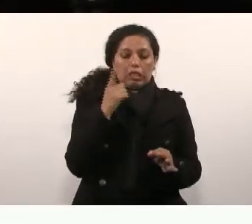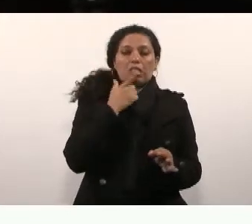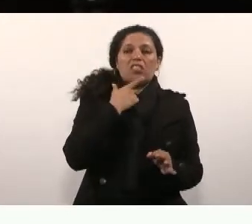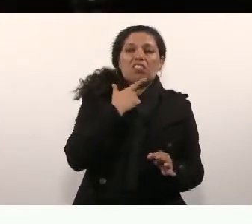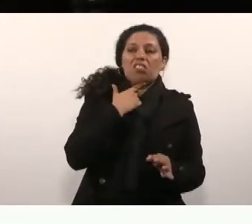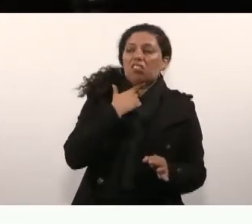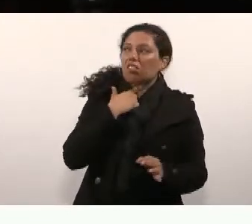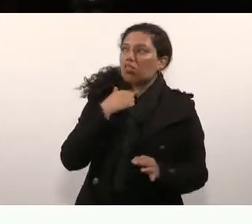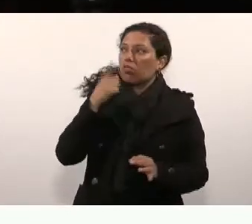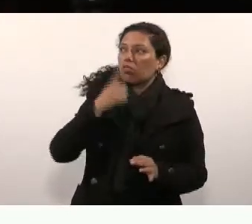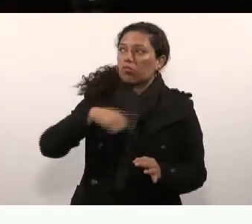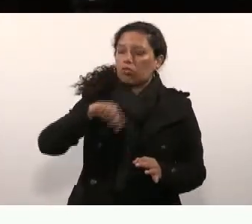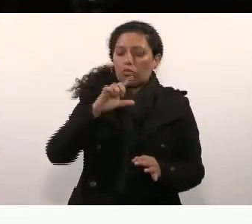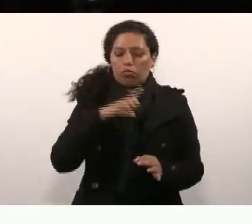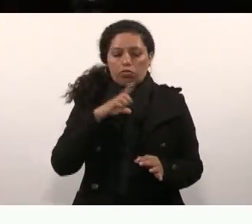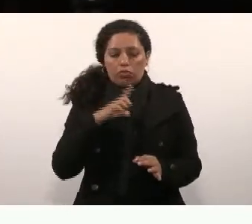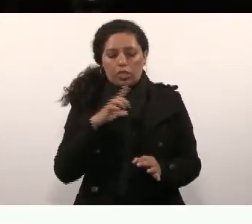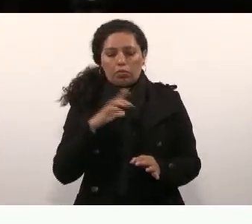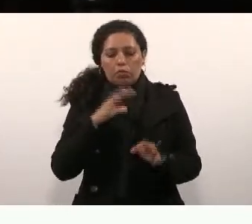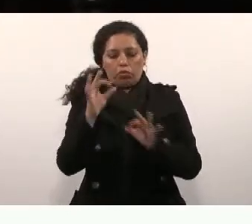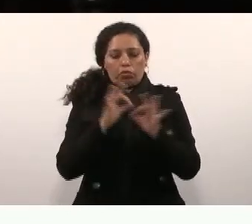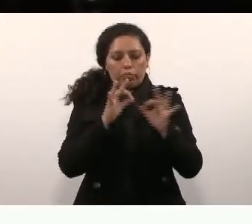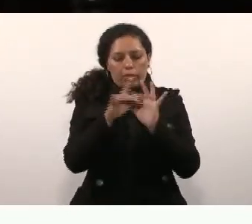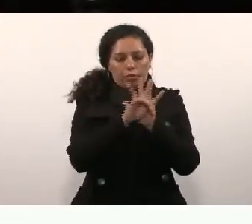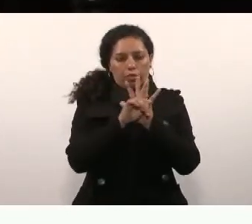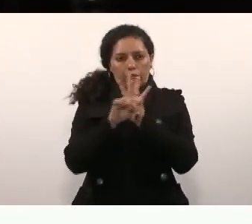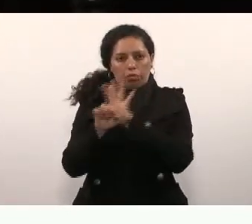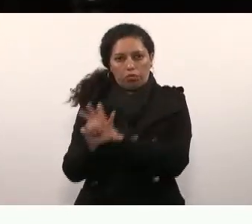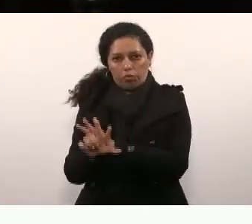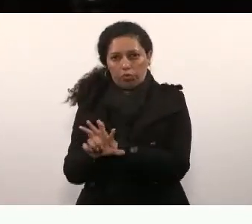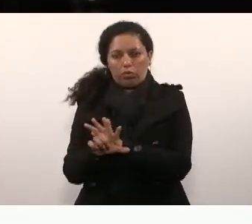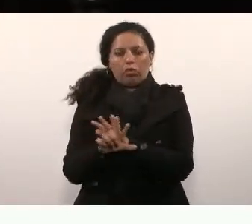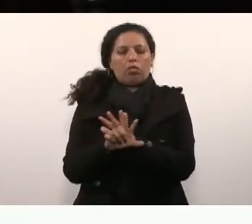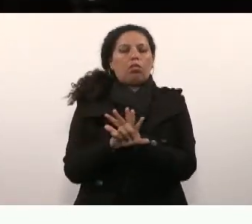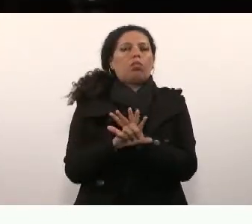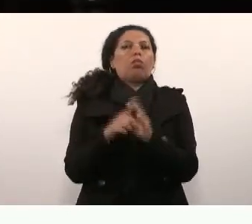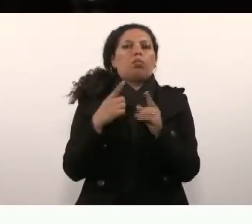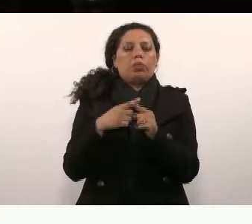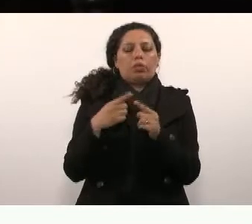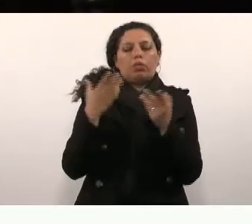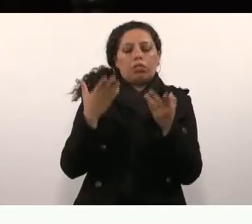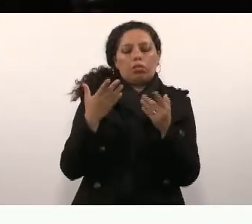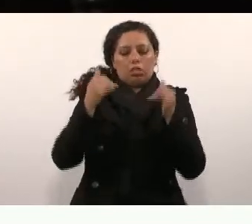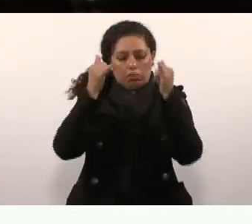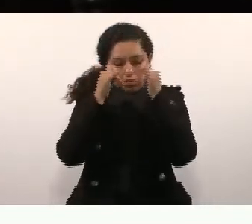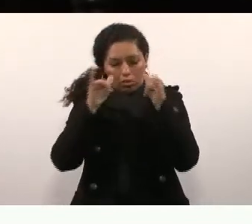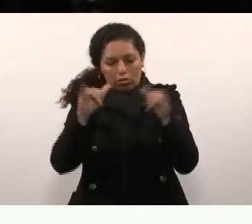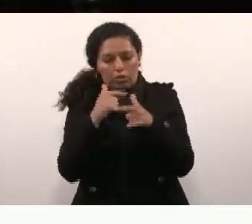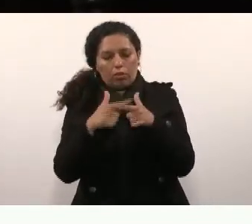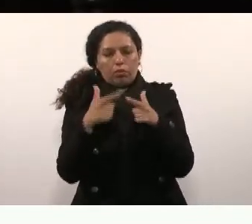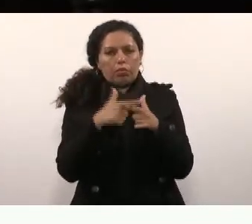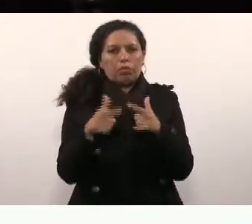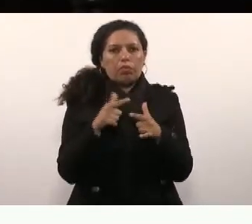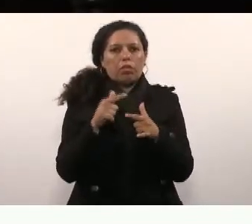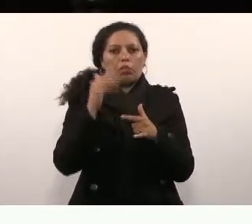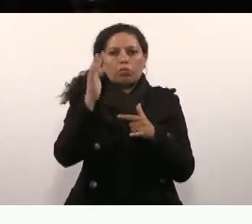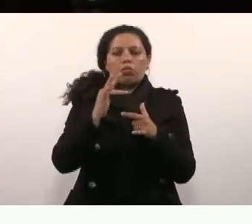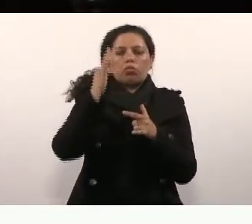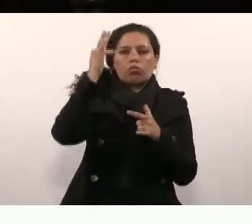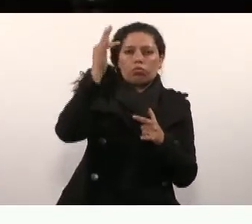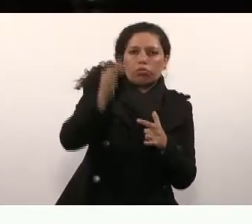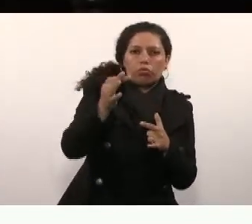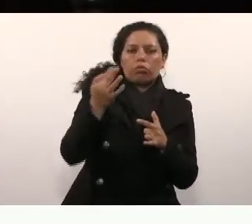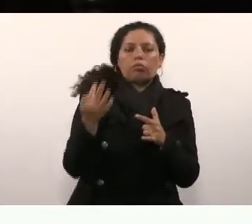querer regular algo e, obviamente, muito imbuída da motivação genuína de evitar que tragédias e